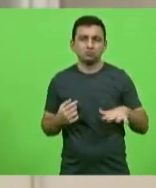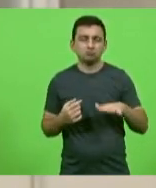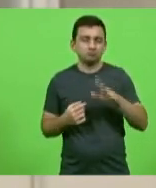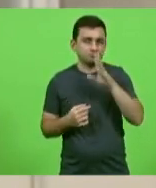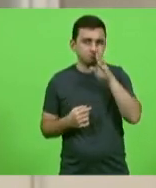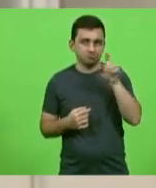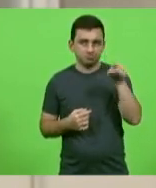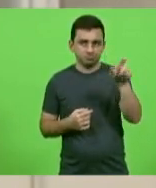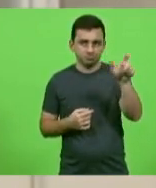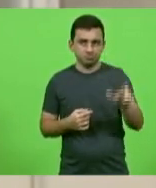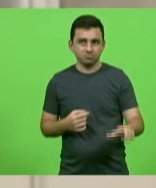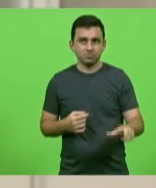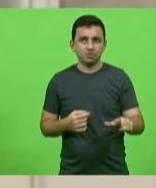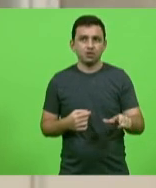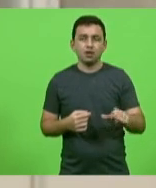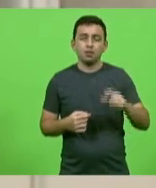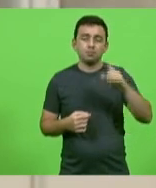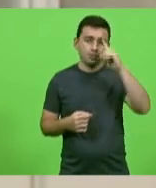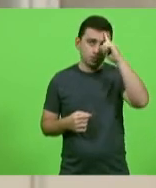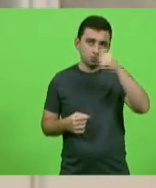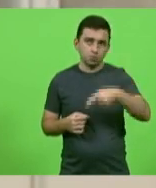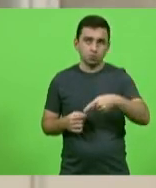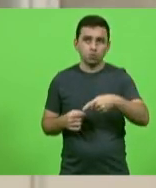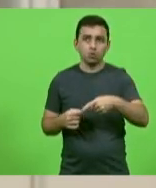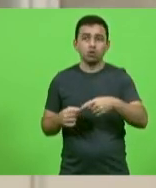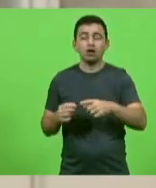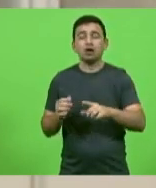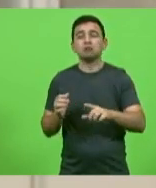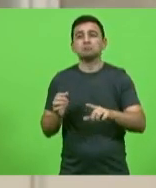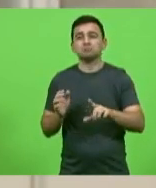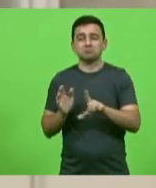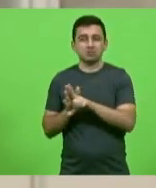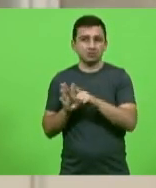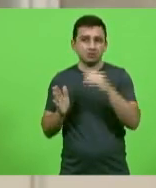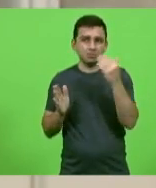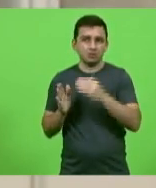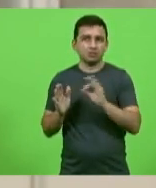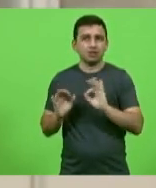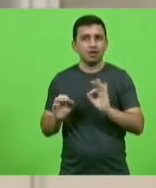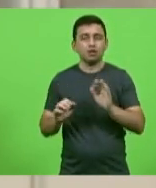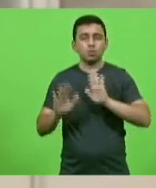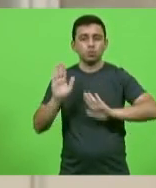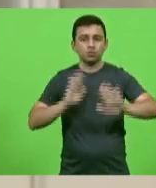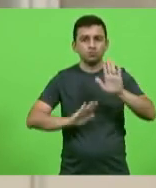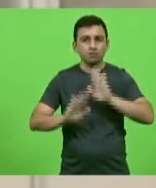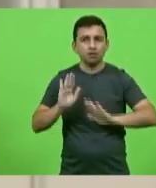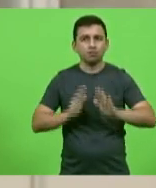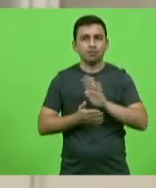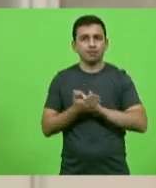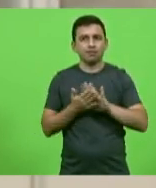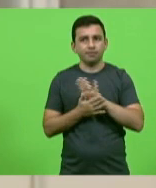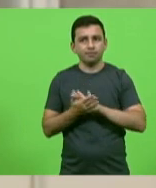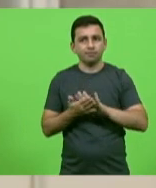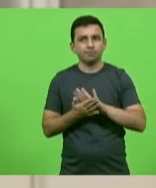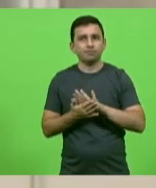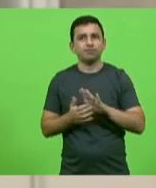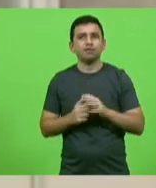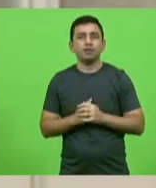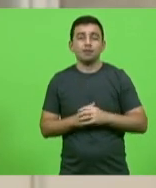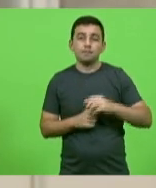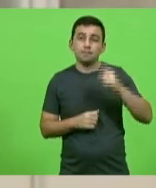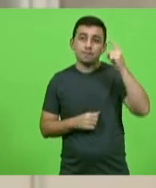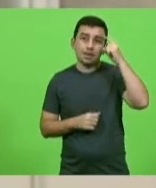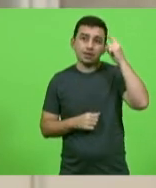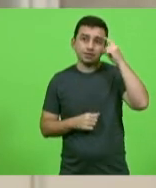denunciada ordenou a despesa Não autorizada ou sem as cautelas pertinentes na hipótese